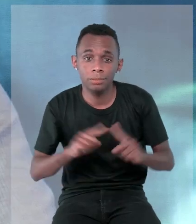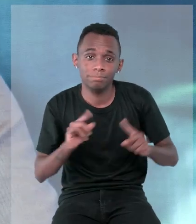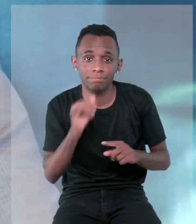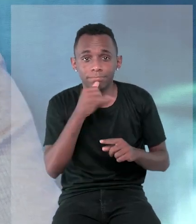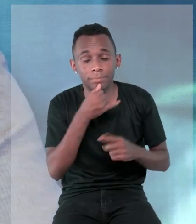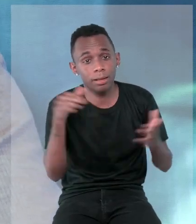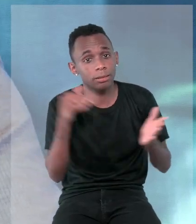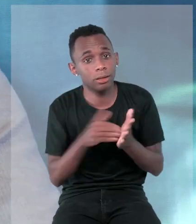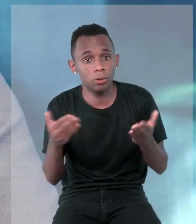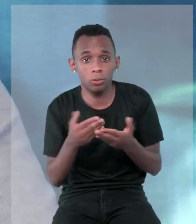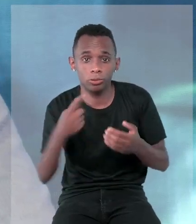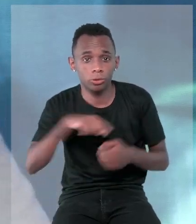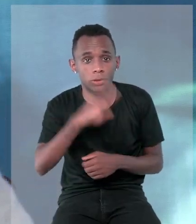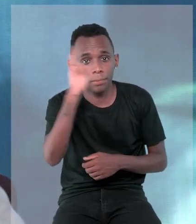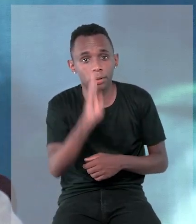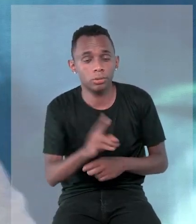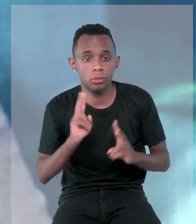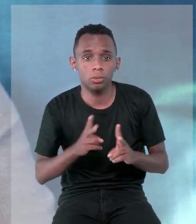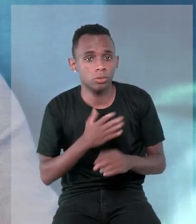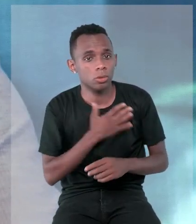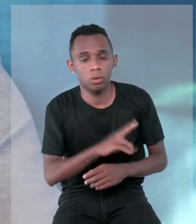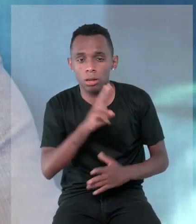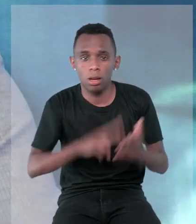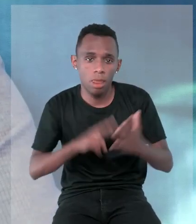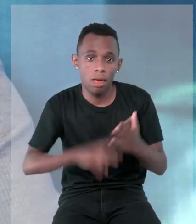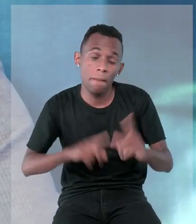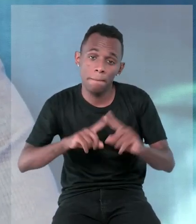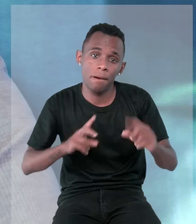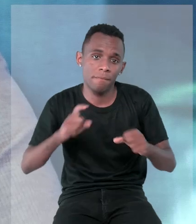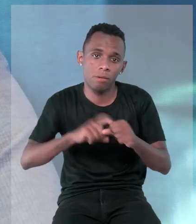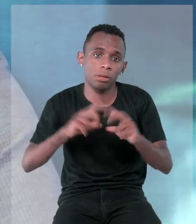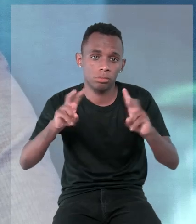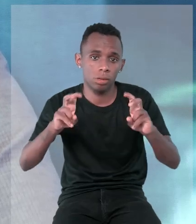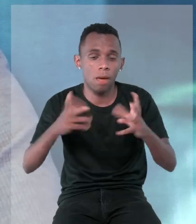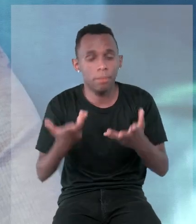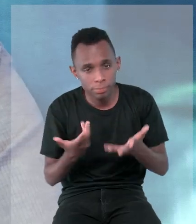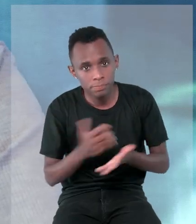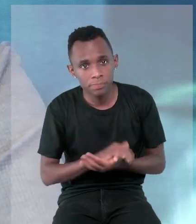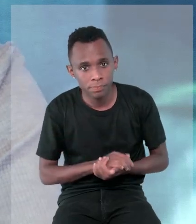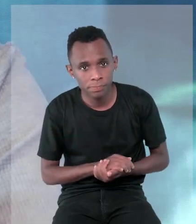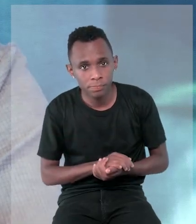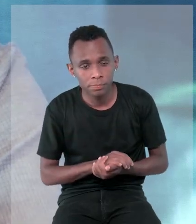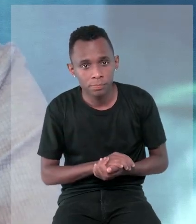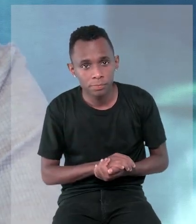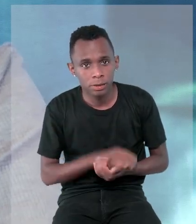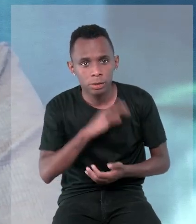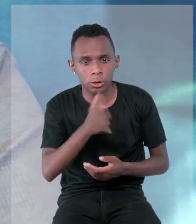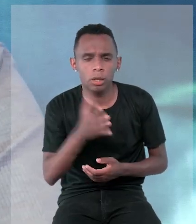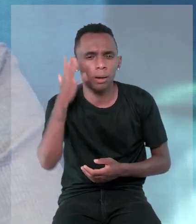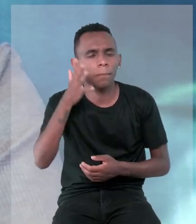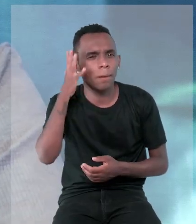infelizmente, até hoje, nós brasileiros continuamos não gostando de ler. Mas voltando à questão, eu já fiz